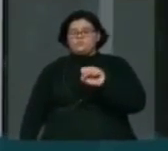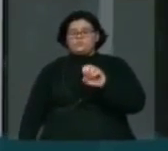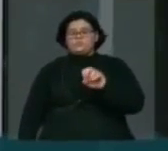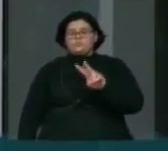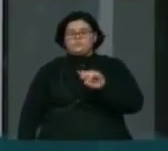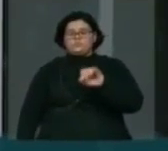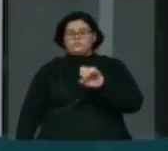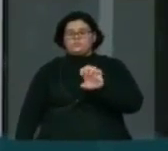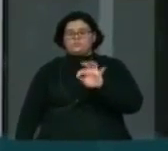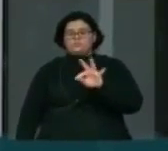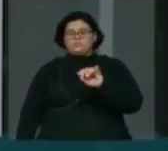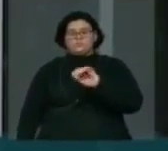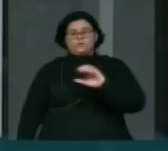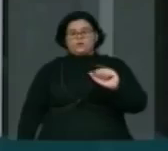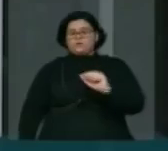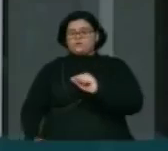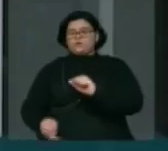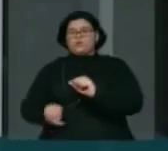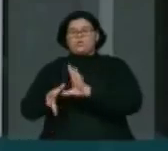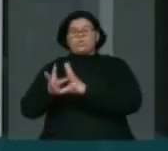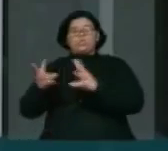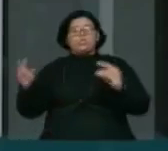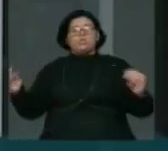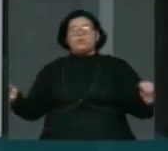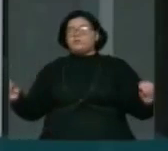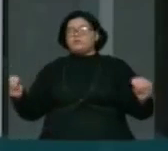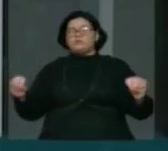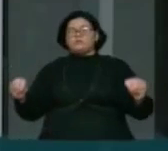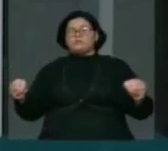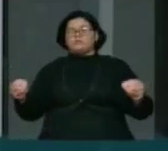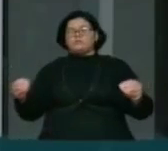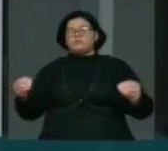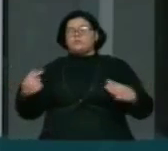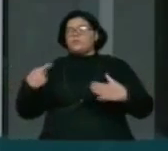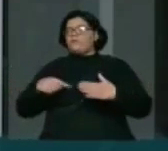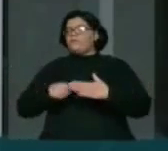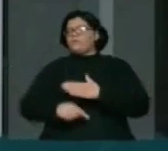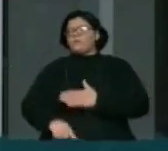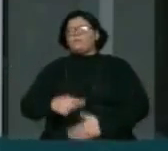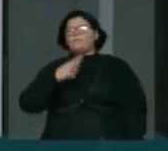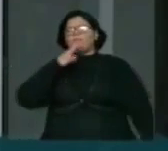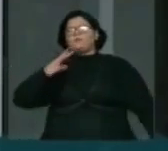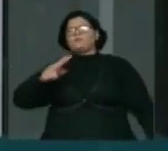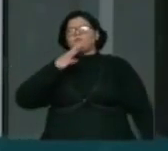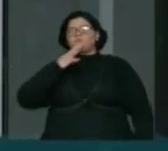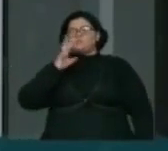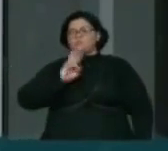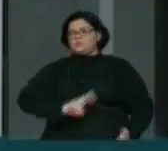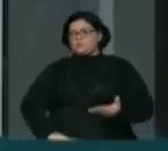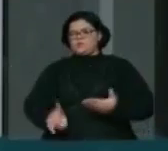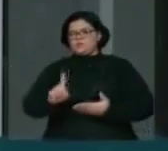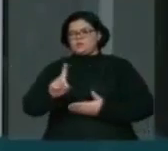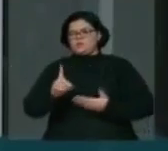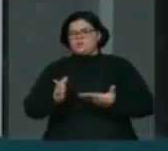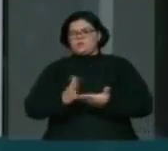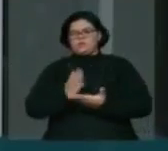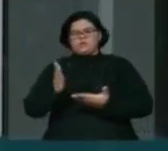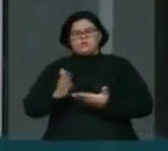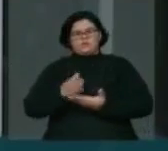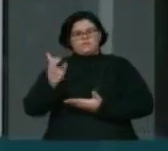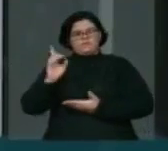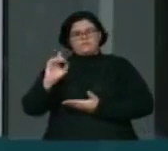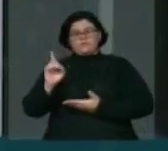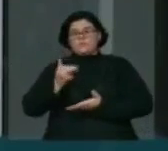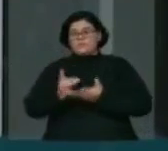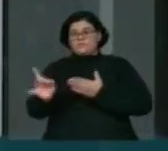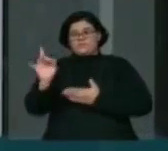veio com essa. Ele que era um homem profundamente intuitivo. O Brizola não lia livros, os inimigos dele,